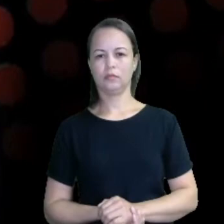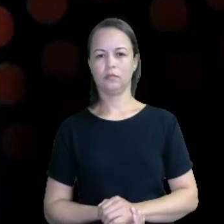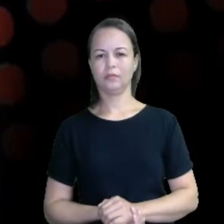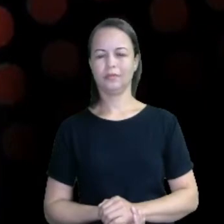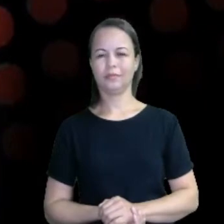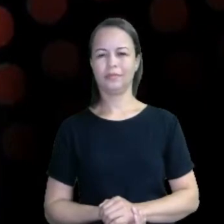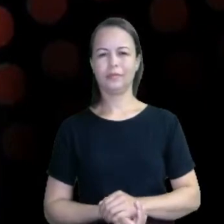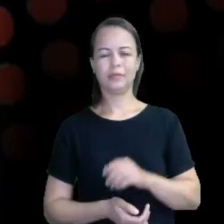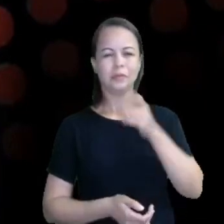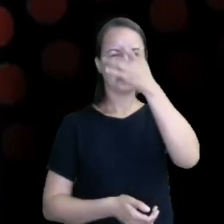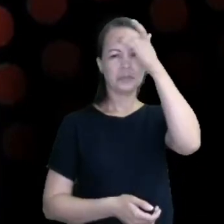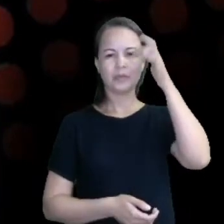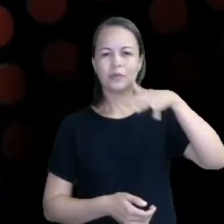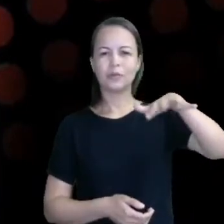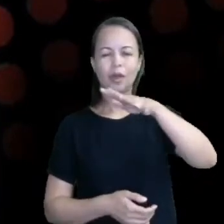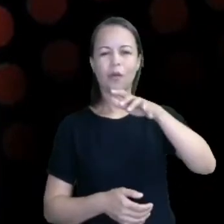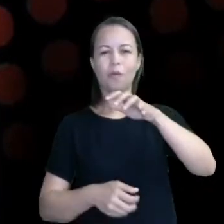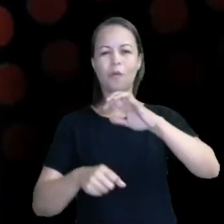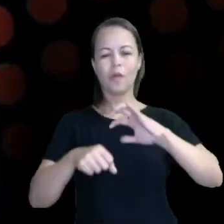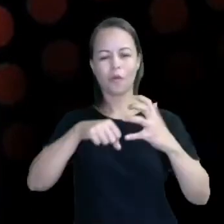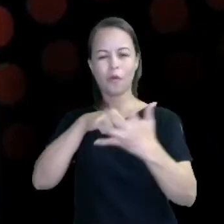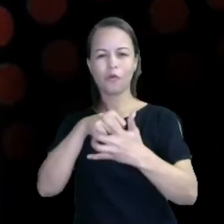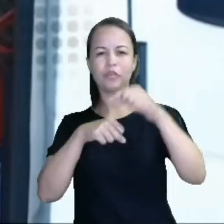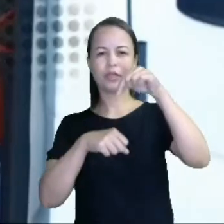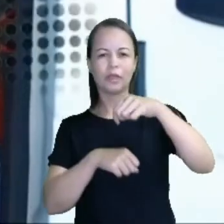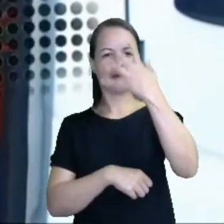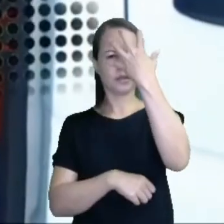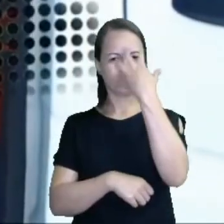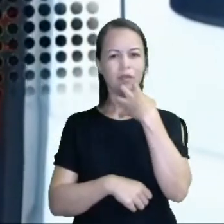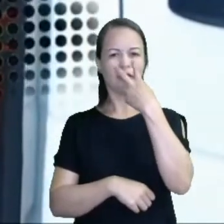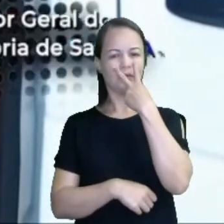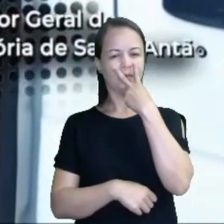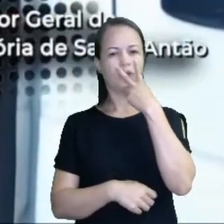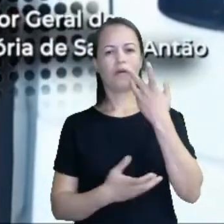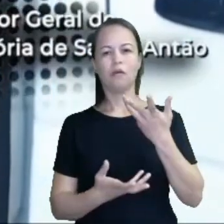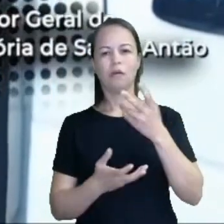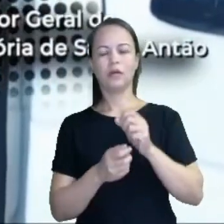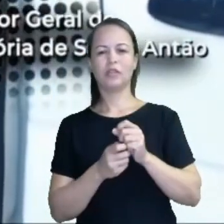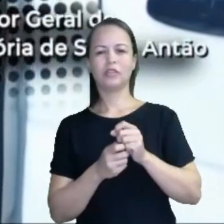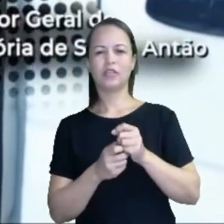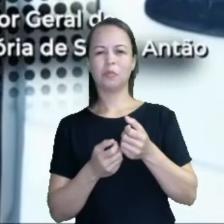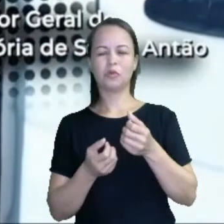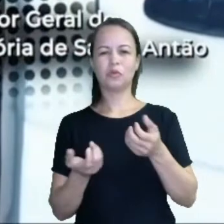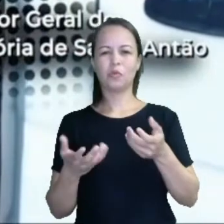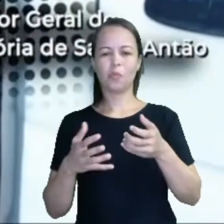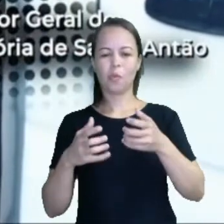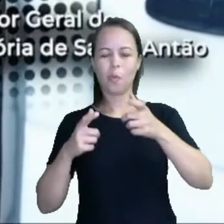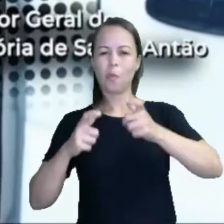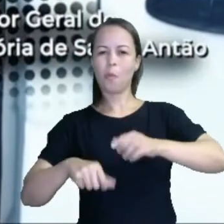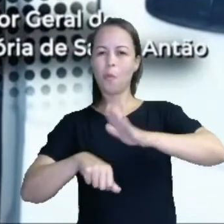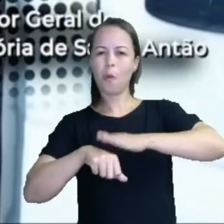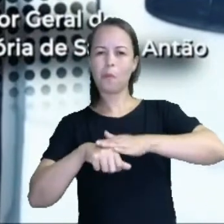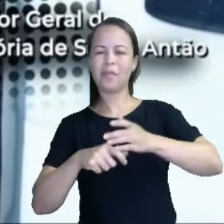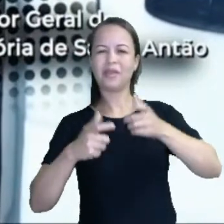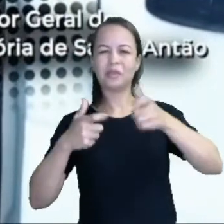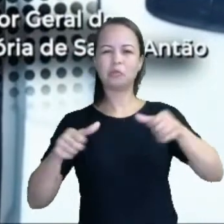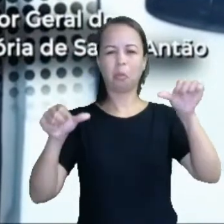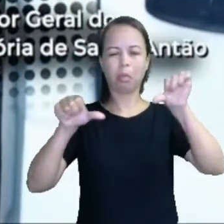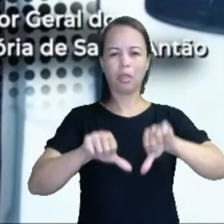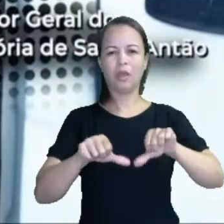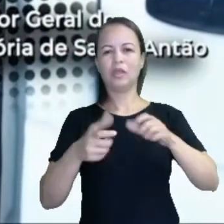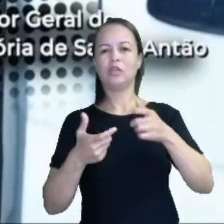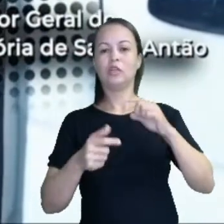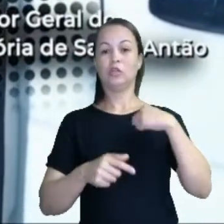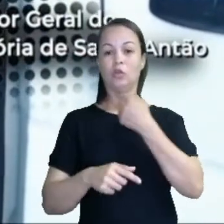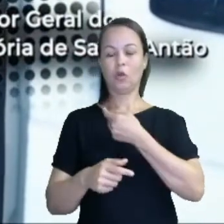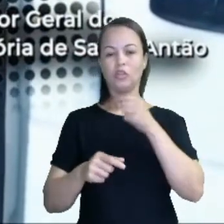Gente, a situação da Covid-19 em Vitória é muito séria. Estamos numa situação calamitosa. A gente que faz parte do Serviço de